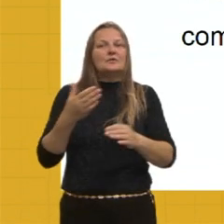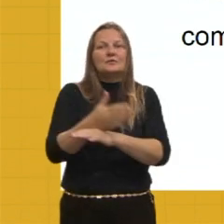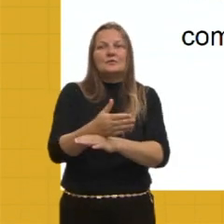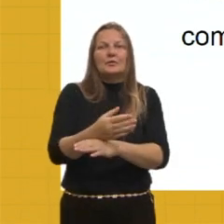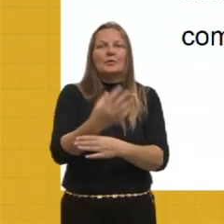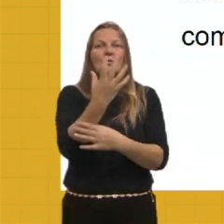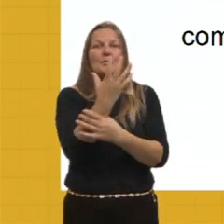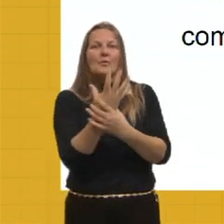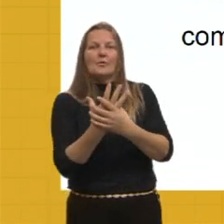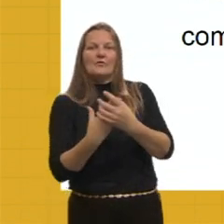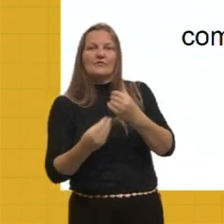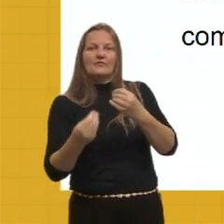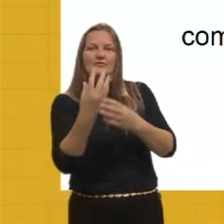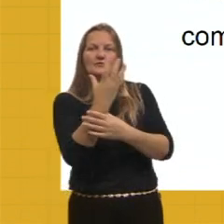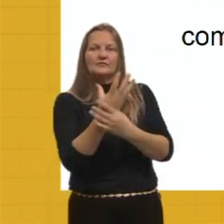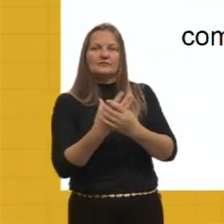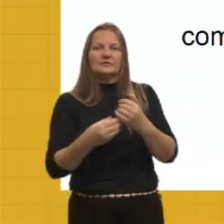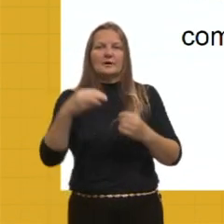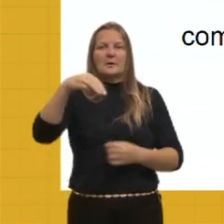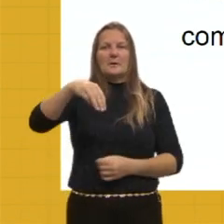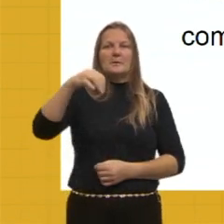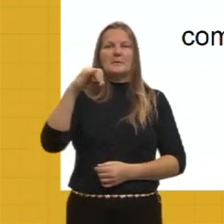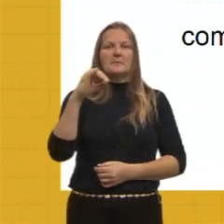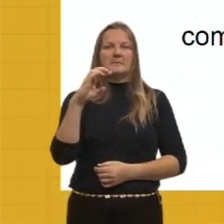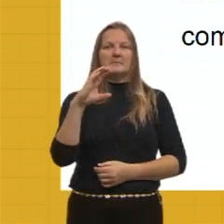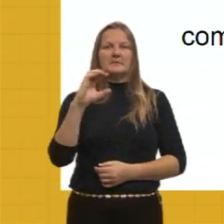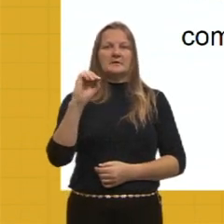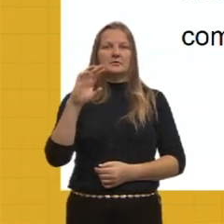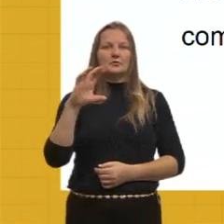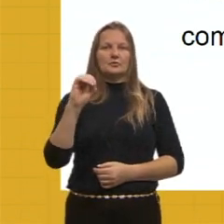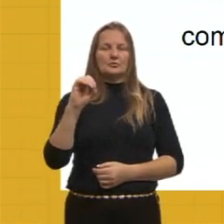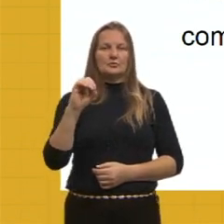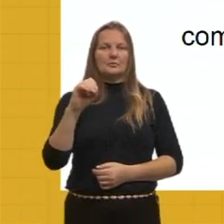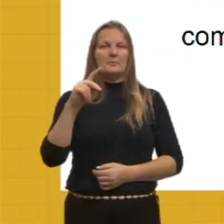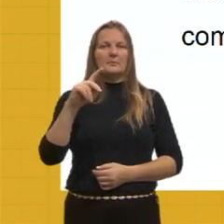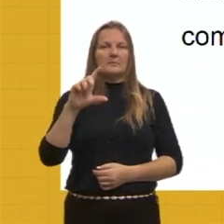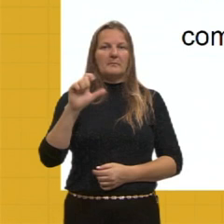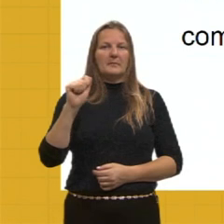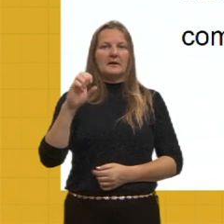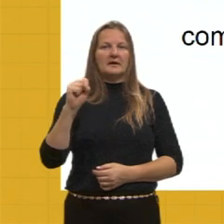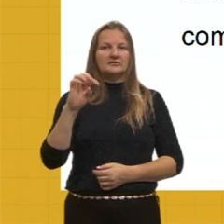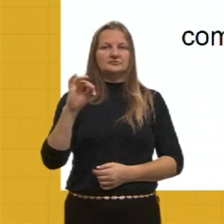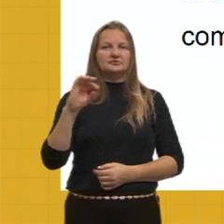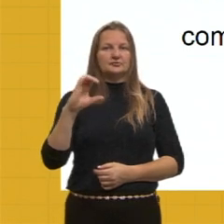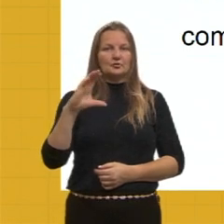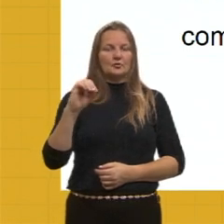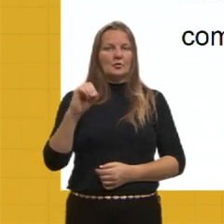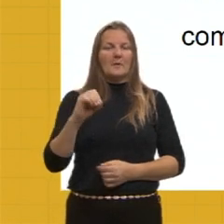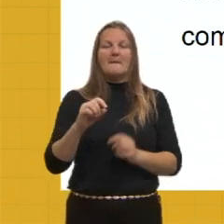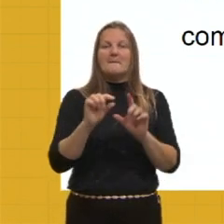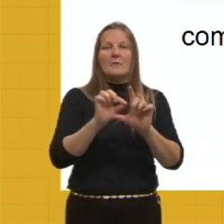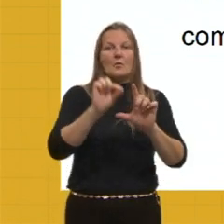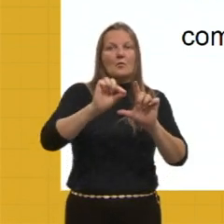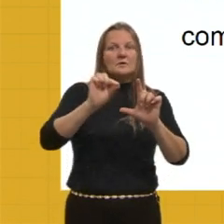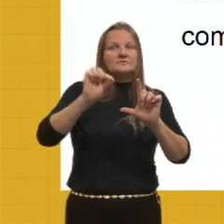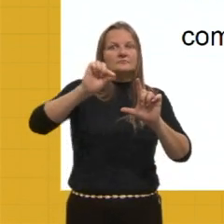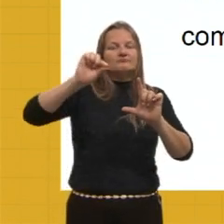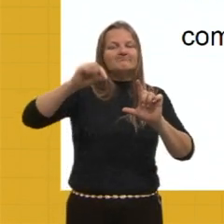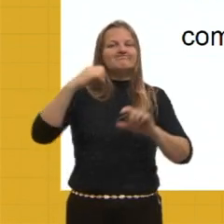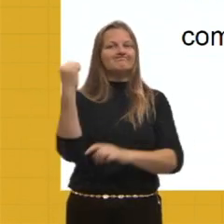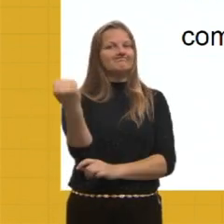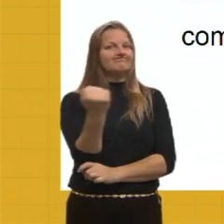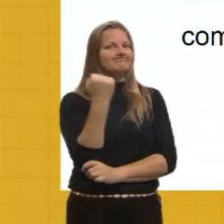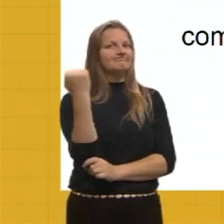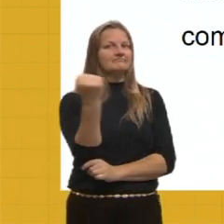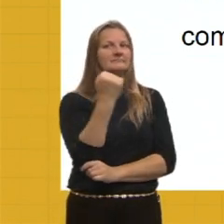questão do microplástico como uma um poluente né Que deve ser removido porque realmente os índios estão muito altos 5 gramas por dia